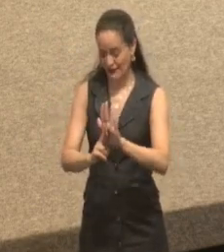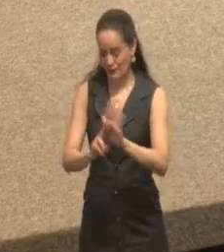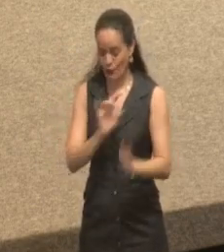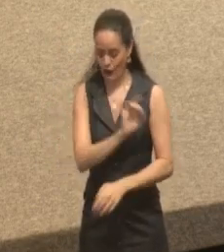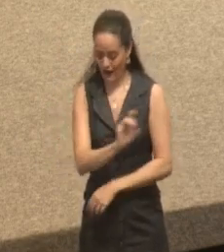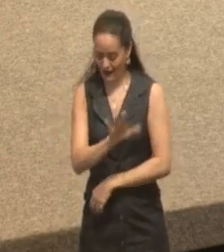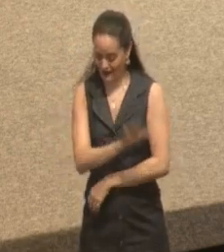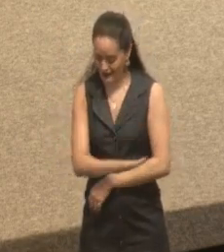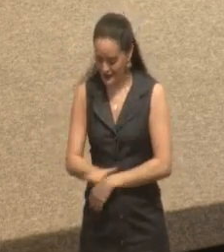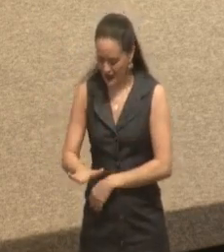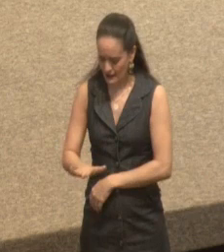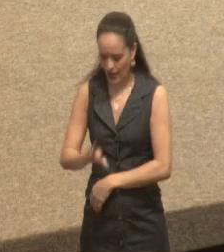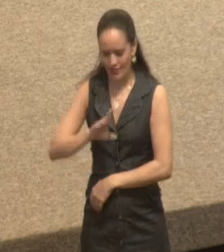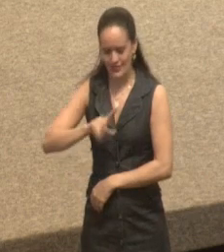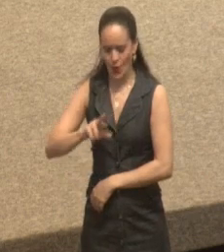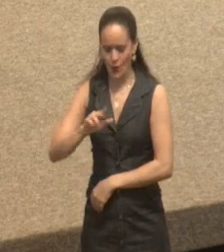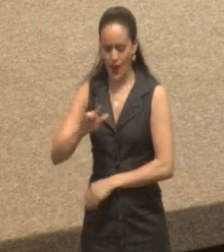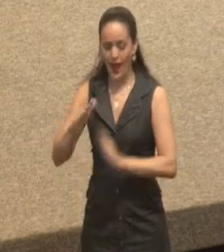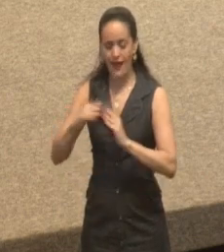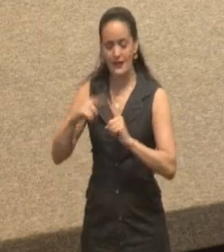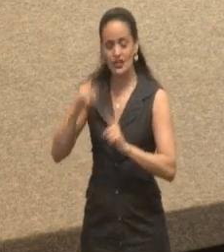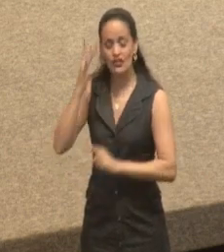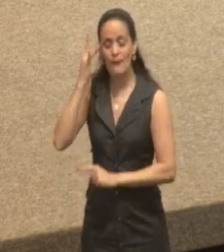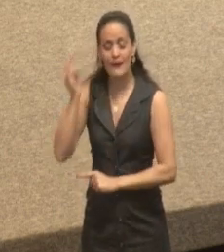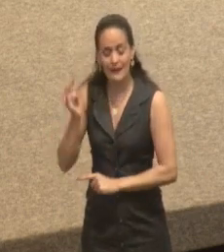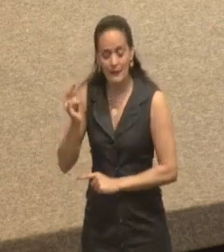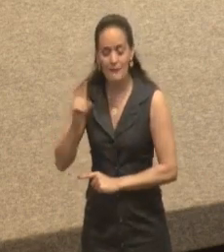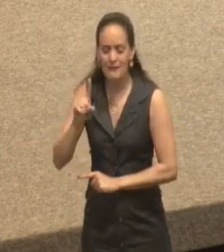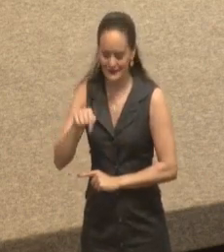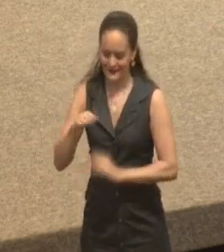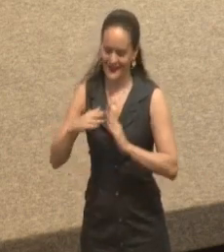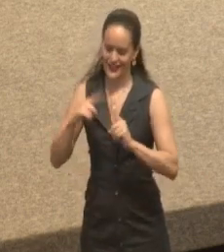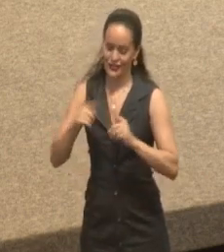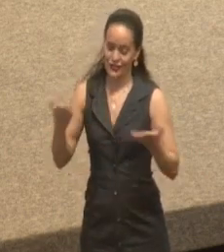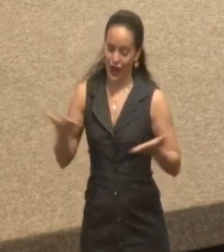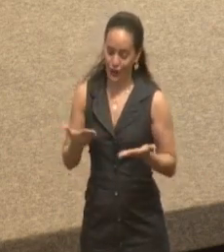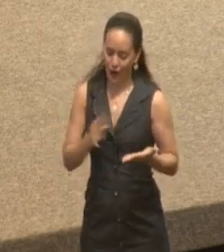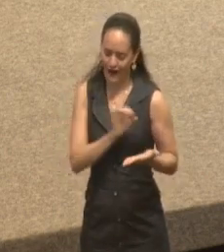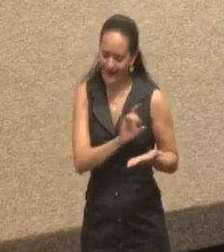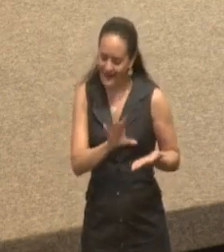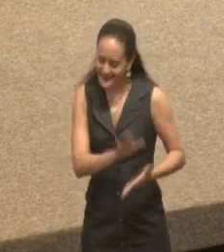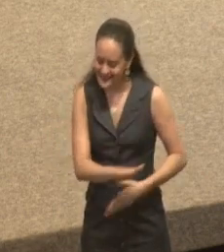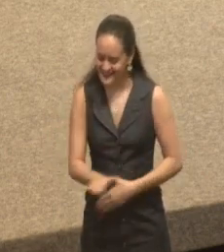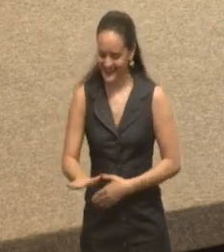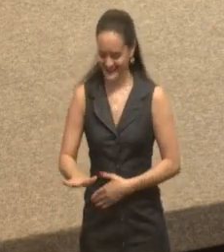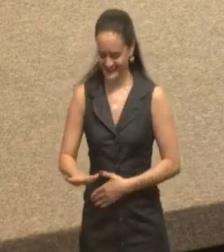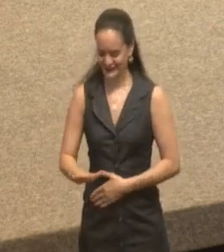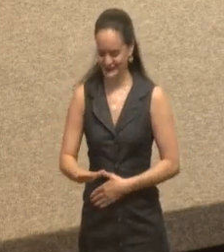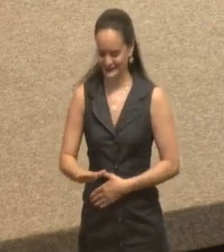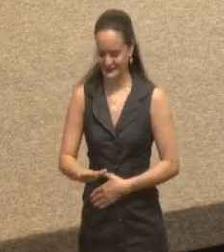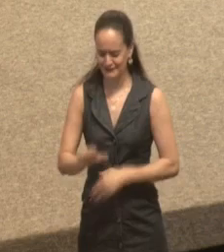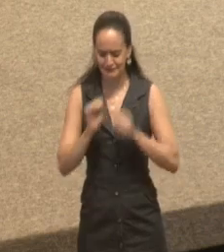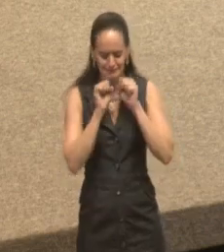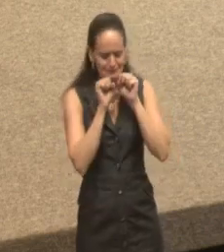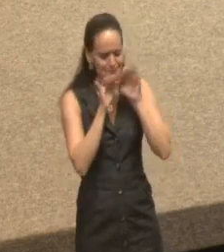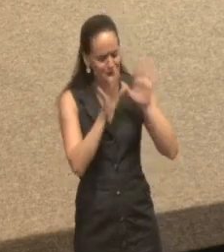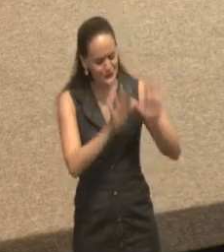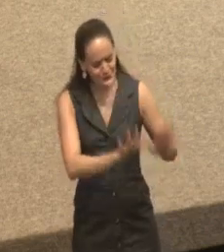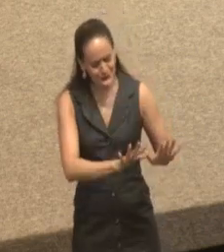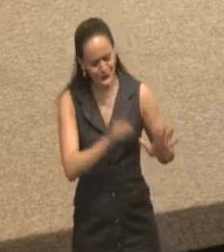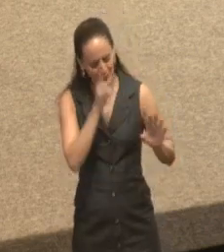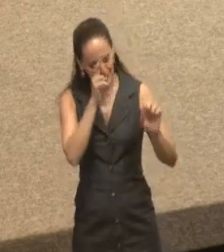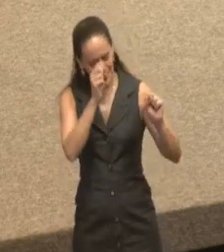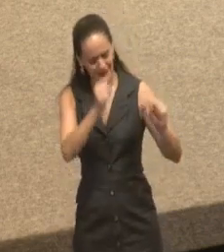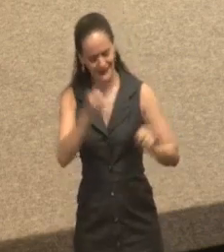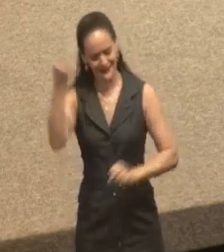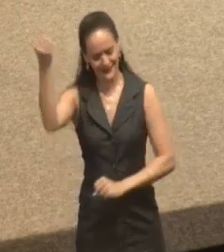são a igreja da manhã, mas são a igreja de agora. Pai, abençoa cada uma destas crianças com poder, com